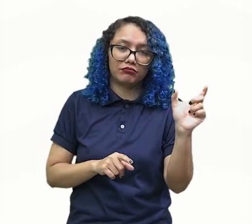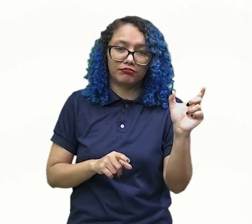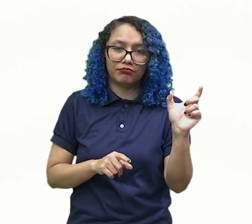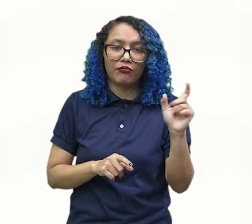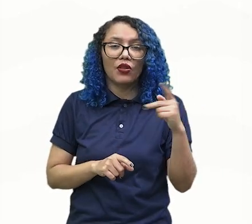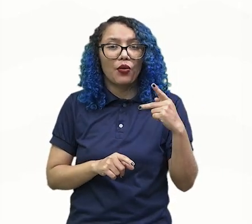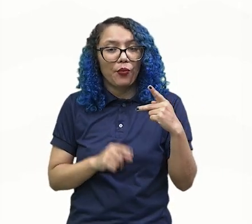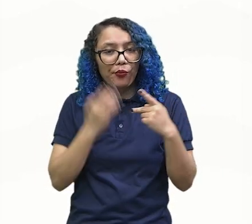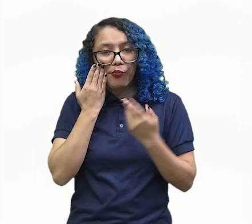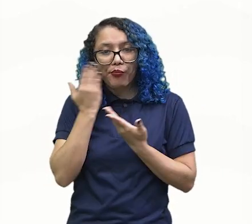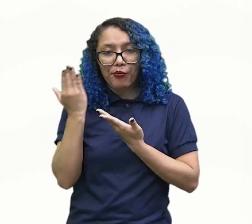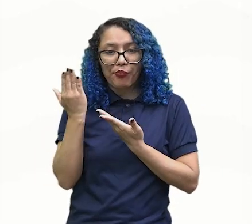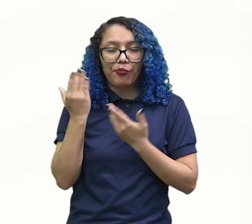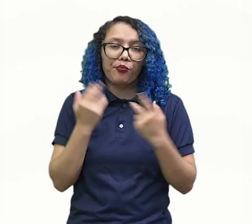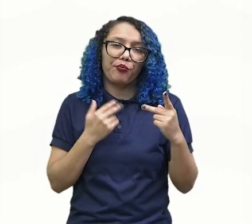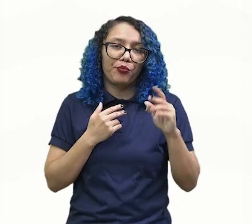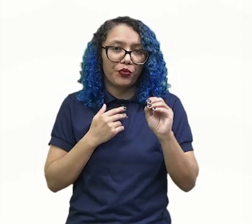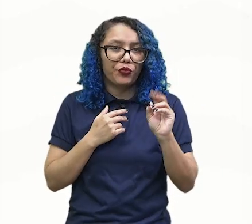de